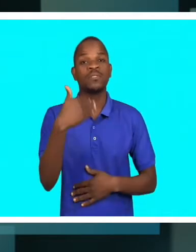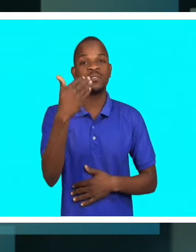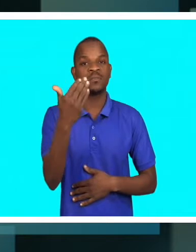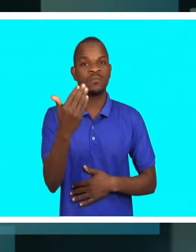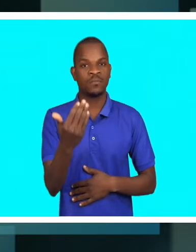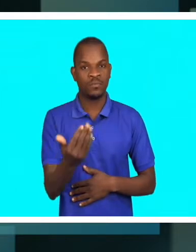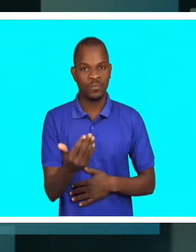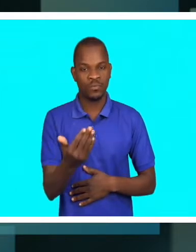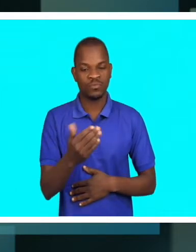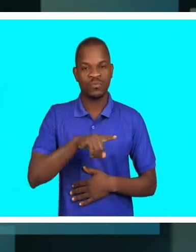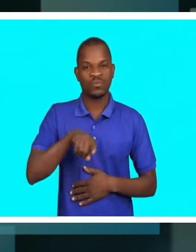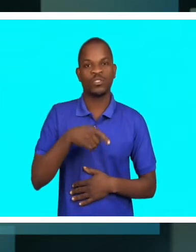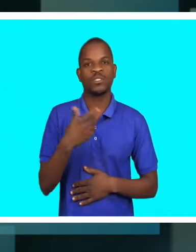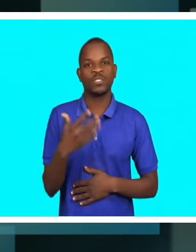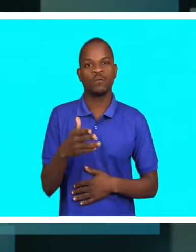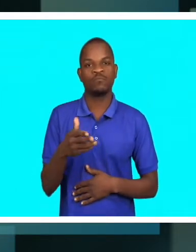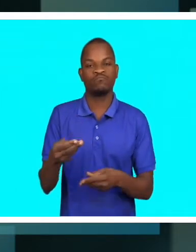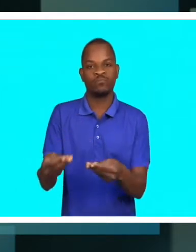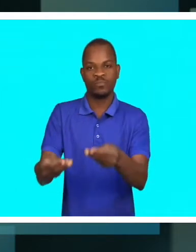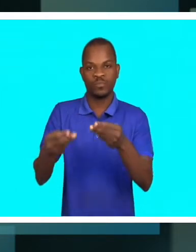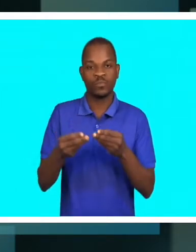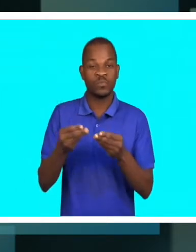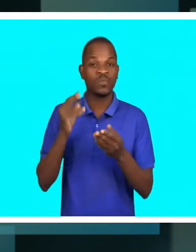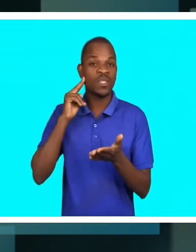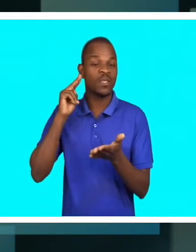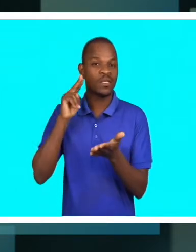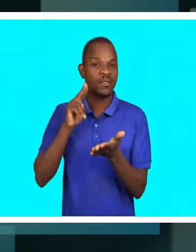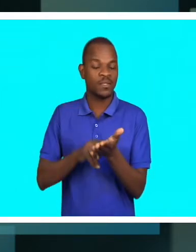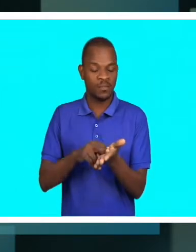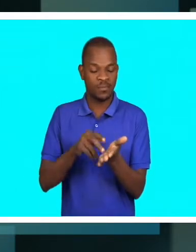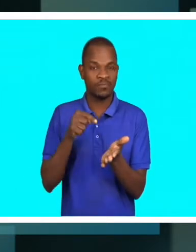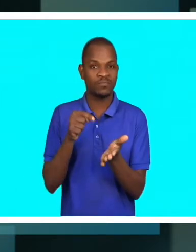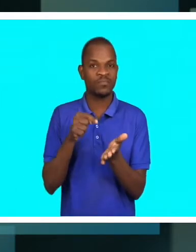altura nós recebemos uma comunicação